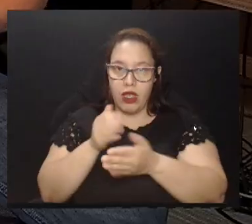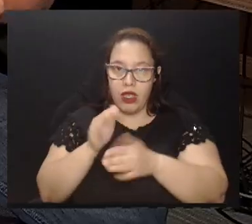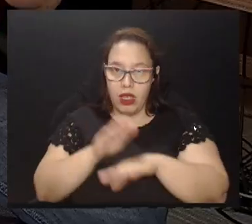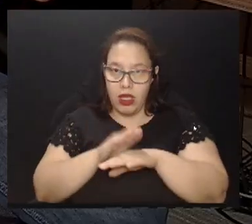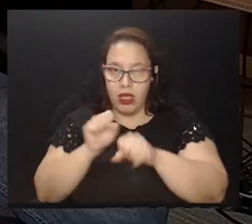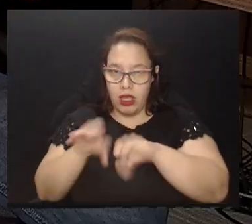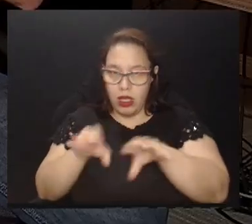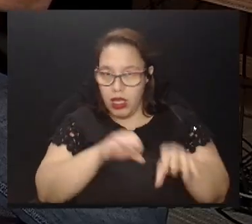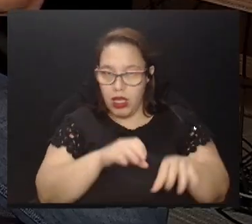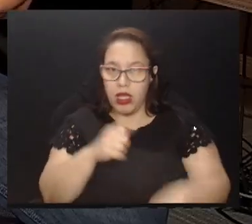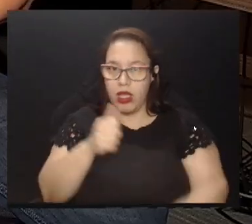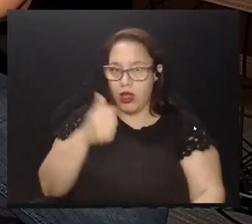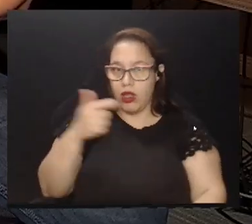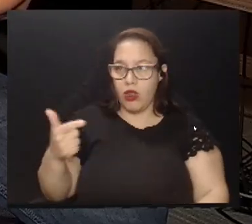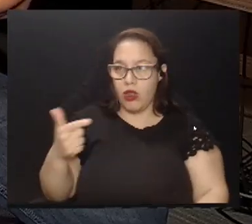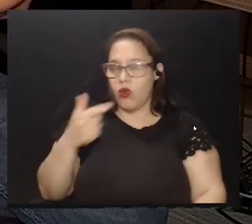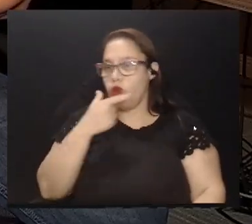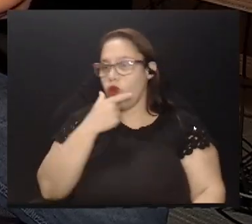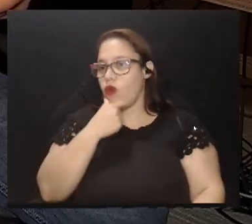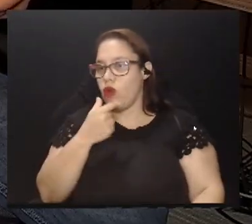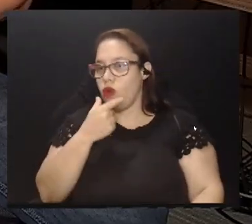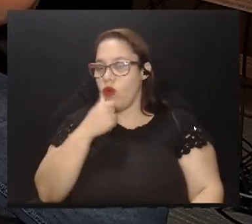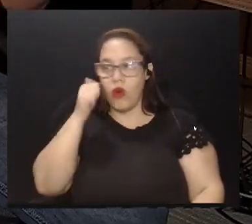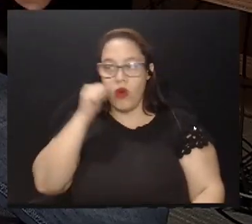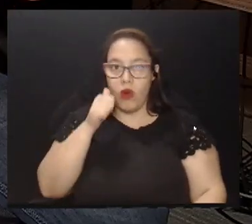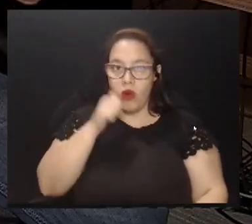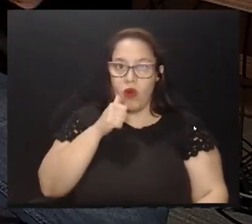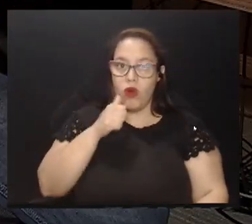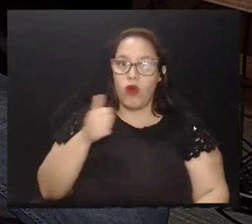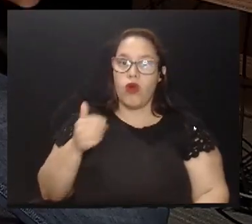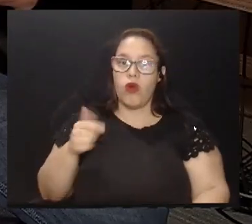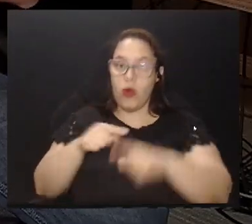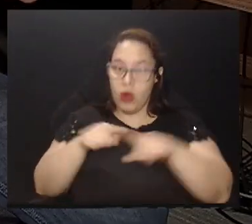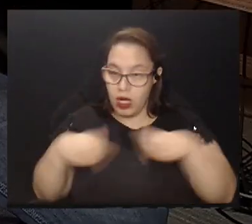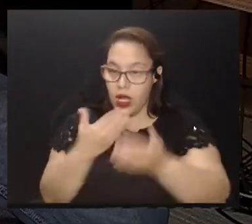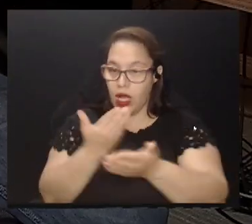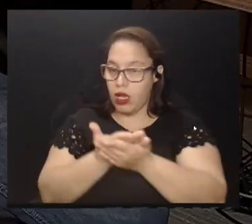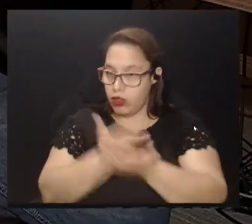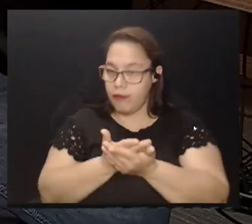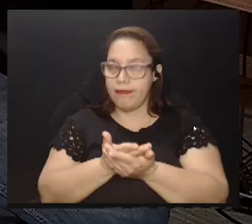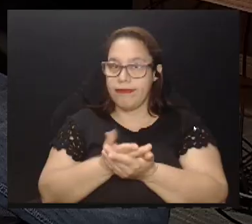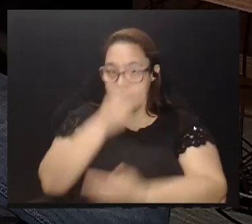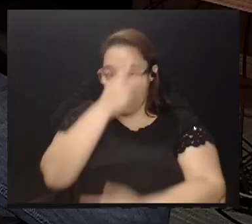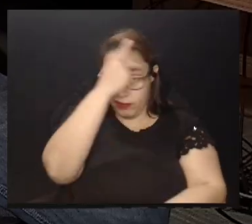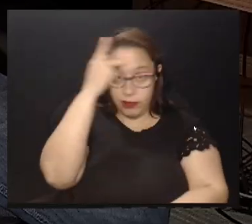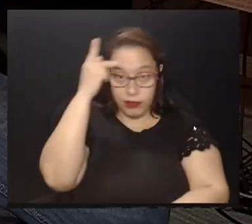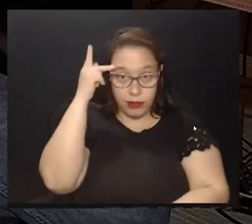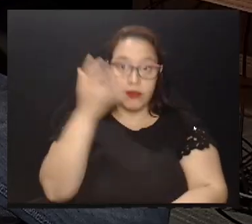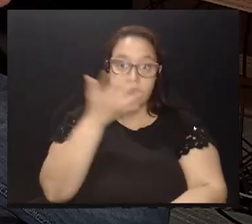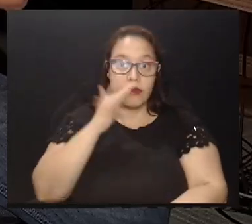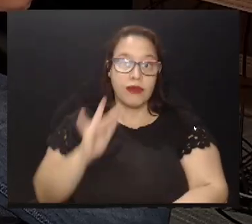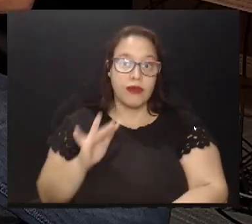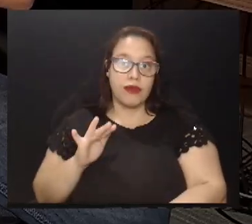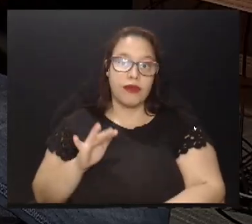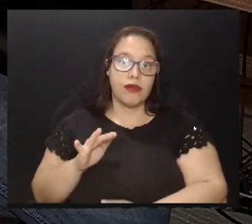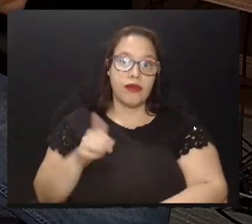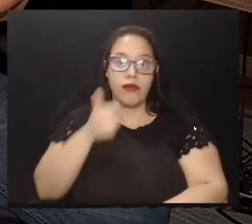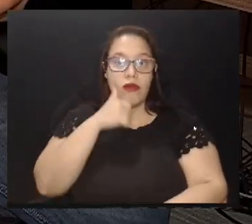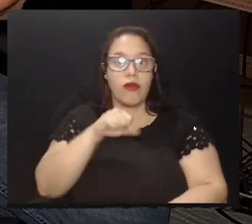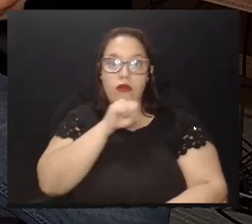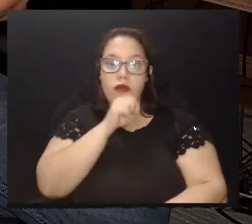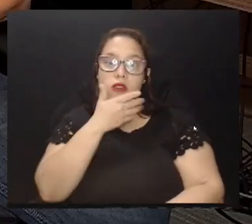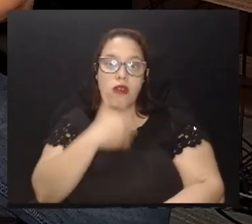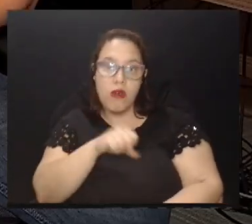né, que são as meninas que fazem parte da sala de aula. Então essas pessoas, quando são crianças, toda criança vem com um pai ou com uma mãe, ou uma